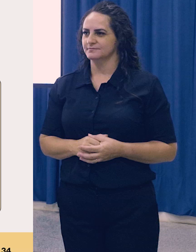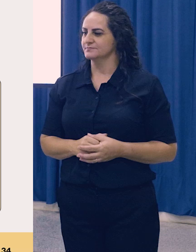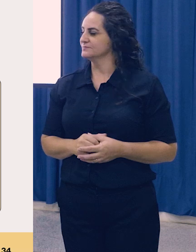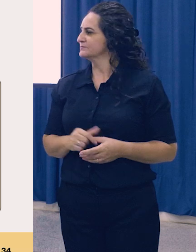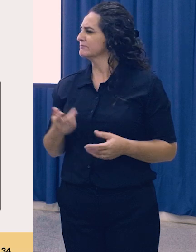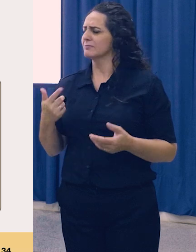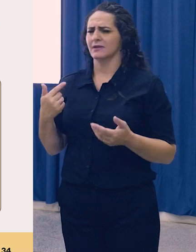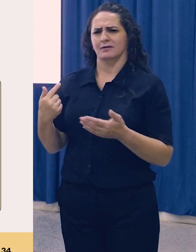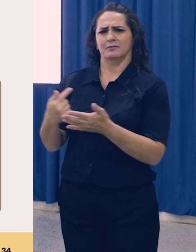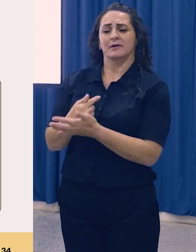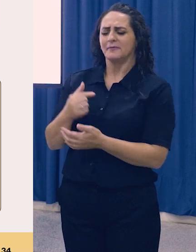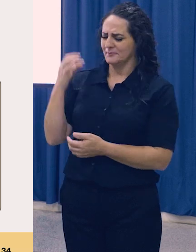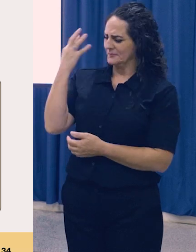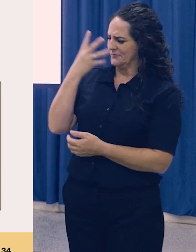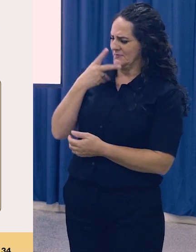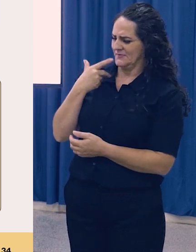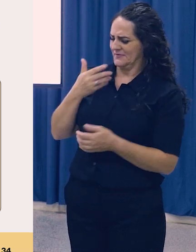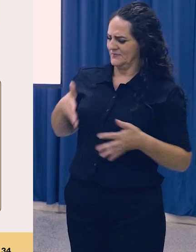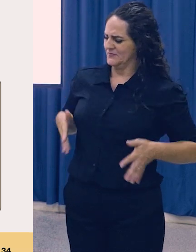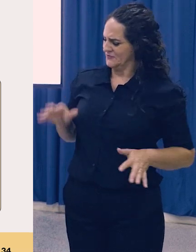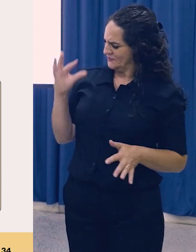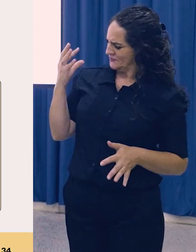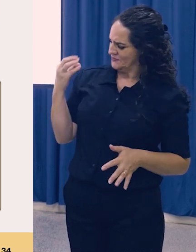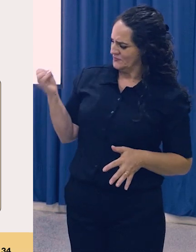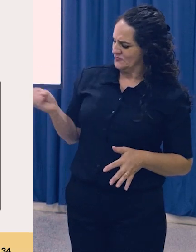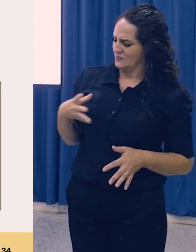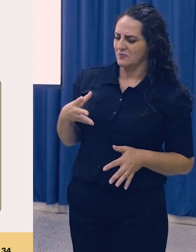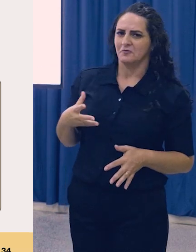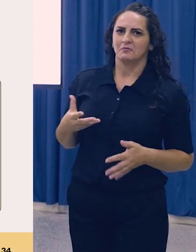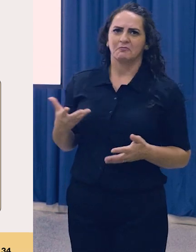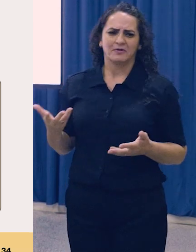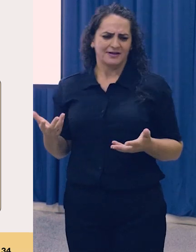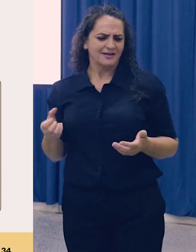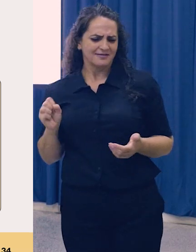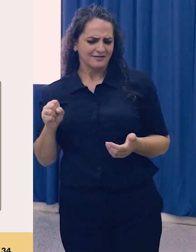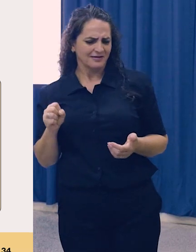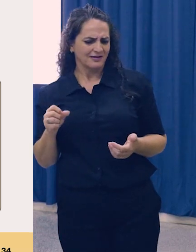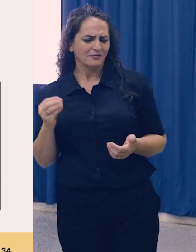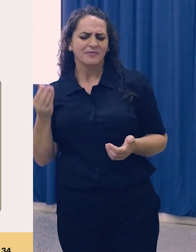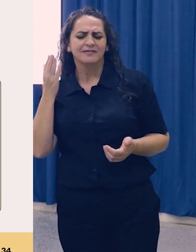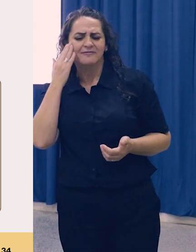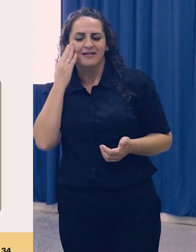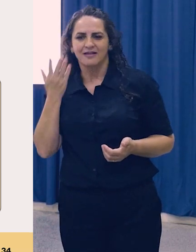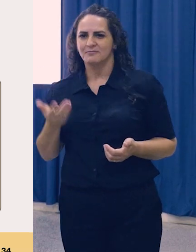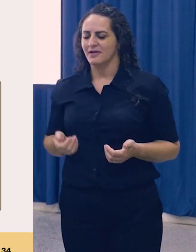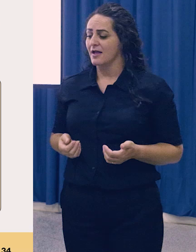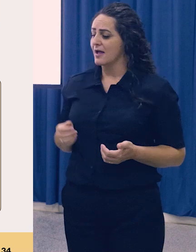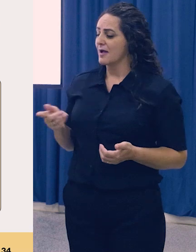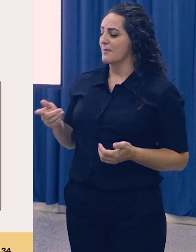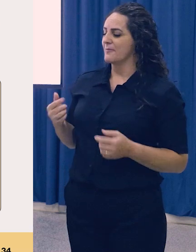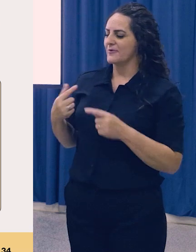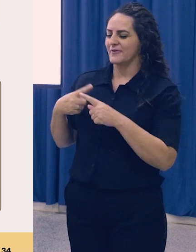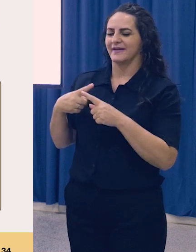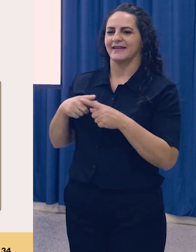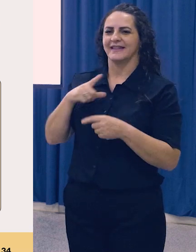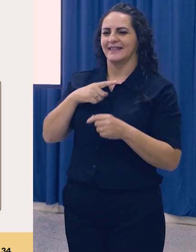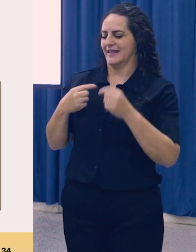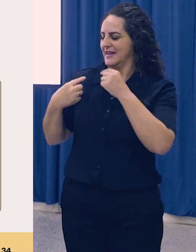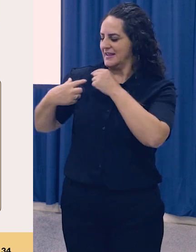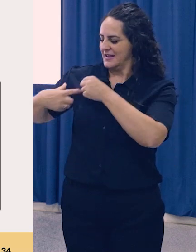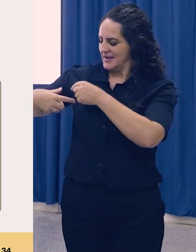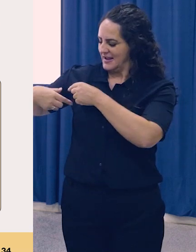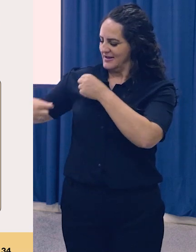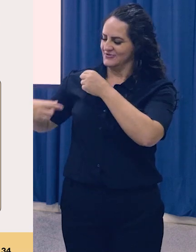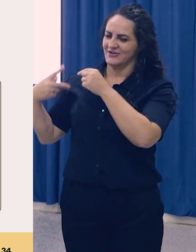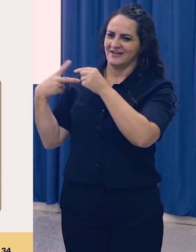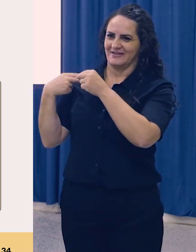eles perguntando, que bonito, vestido novo, e ela falando, sim, como é que você sabe? E eles falam, porque você ainda tá com a etiqueta. E ela pega